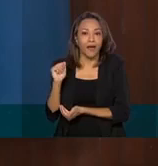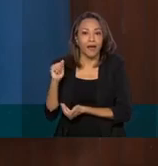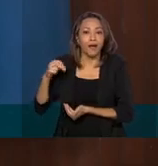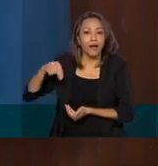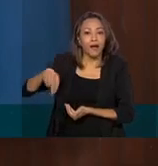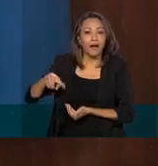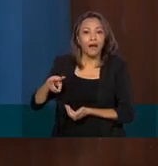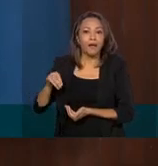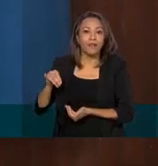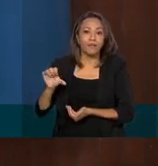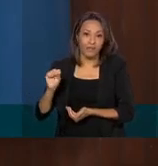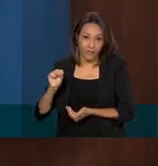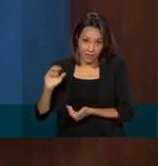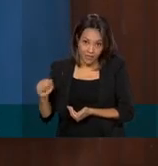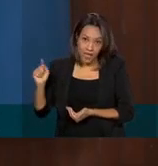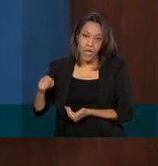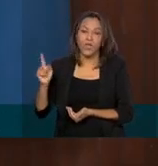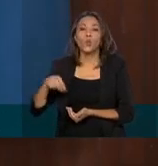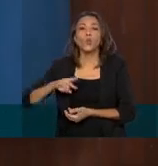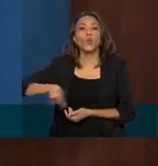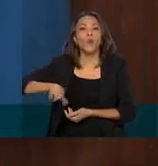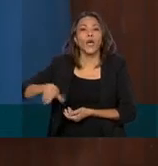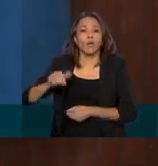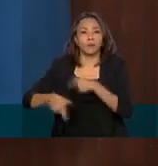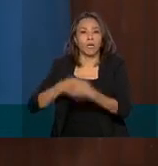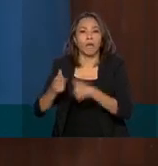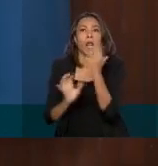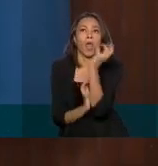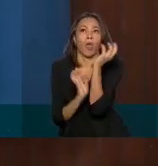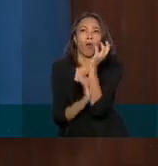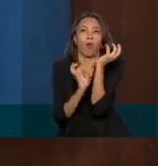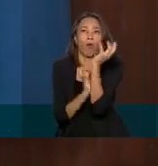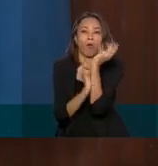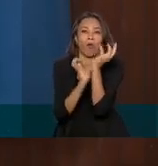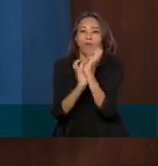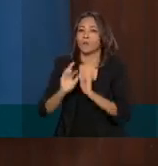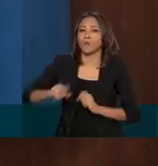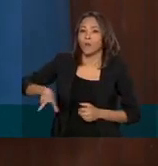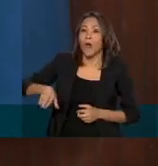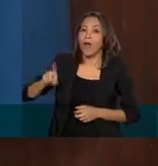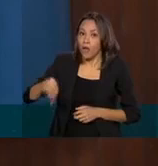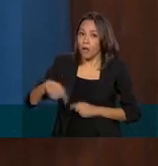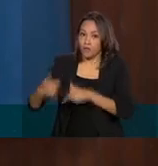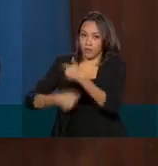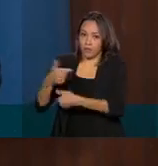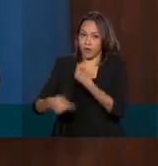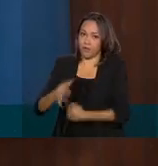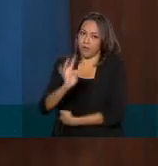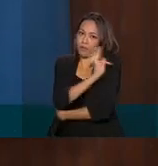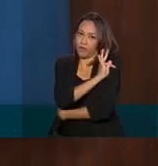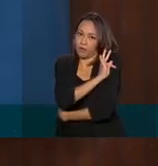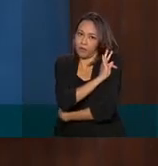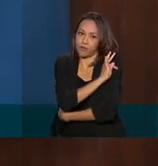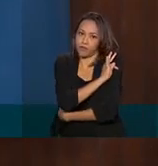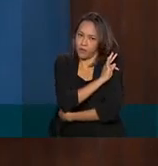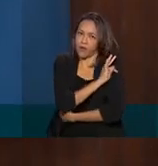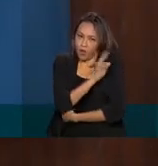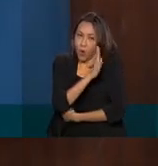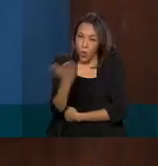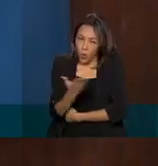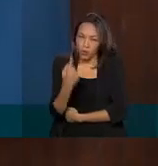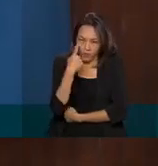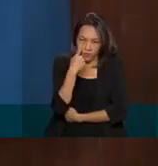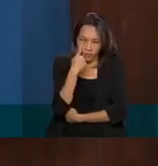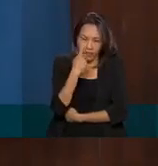trabalho de burocracia, o nosso trabalho é técnico. Em algumas situações aqui, como a gente vai ver